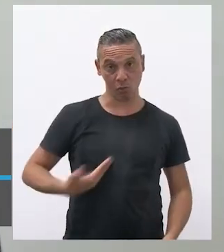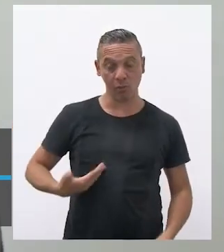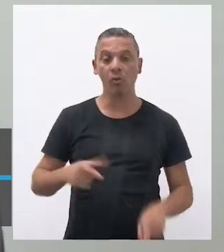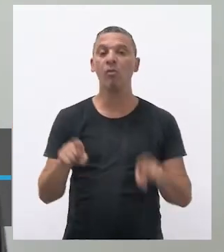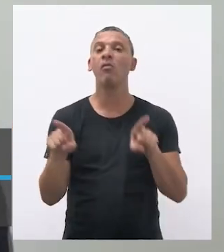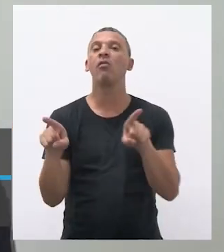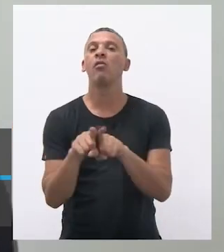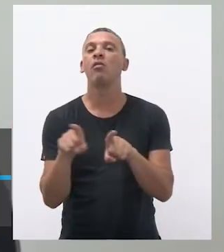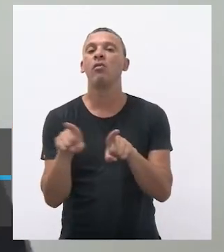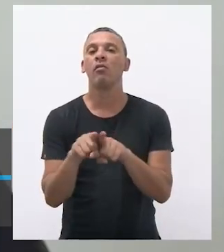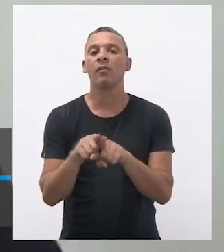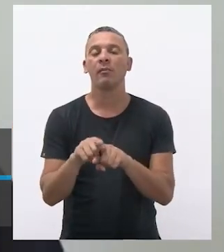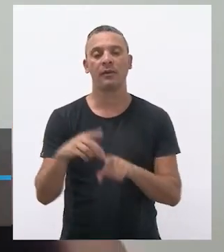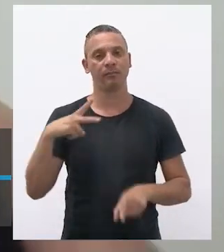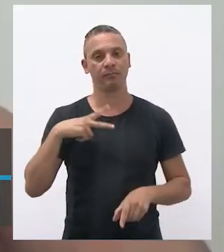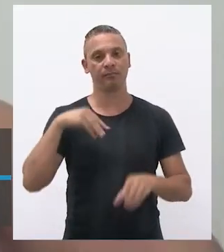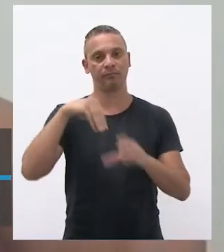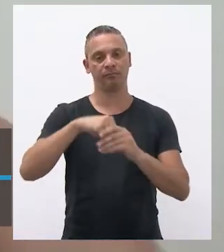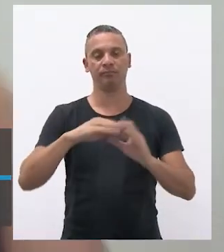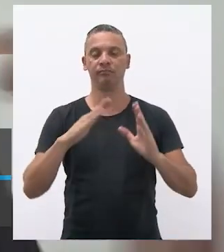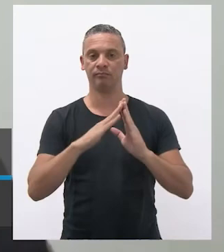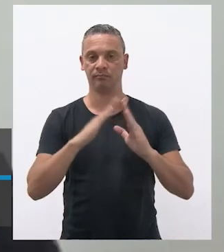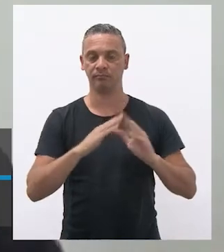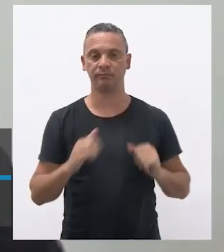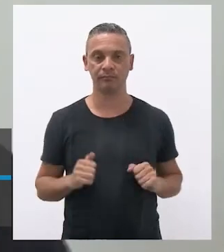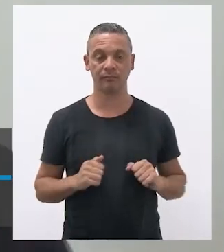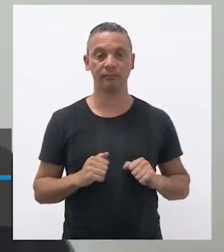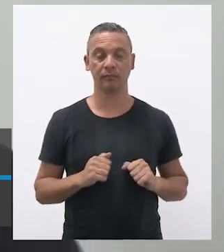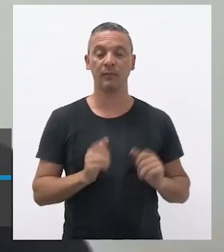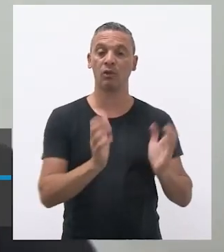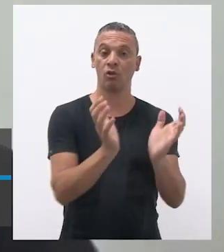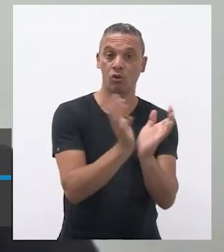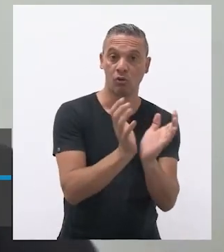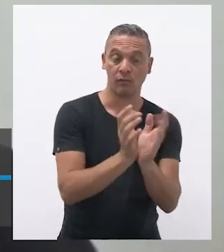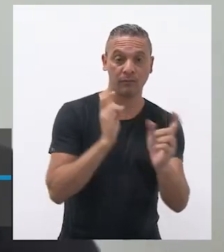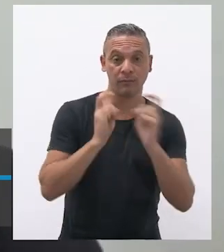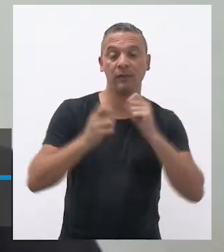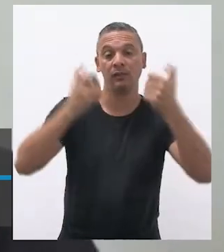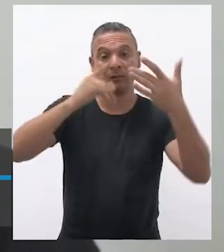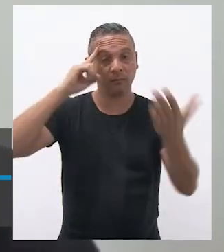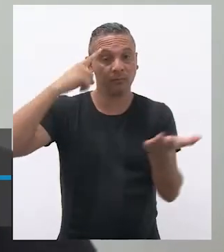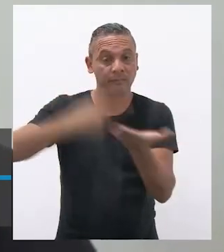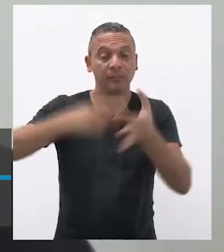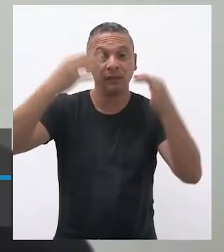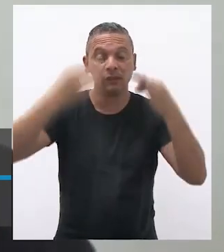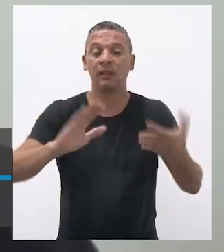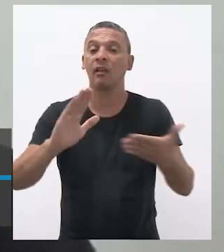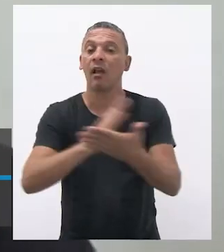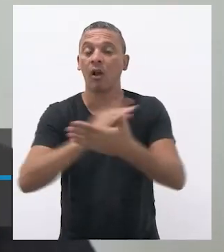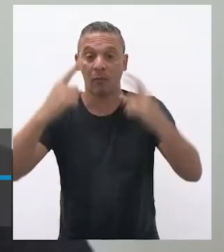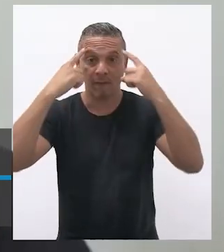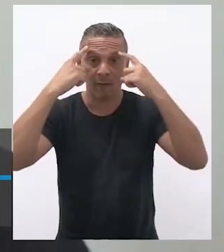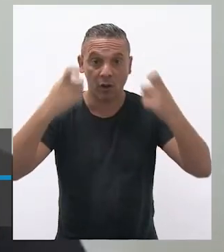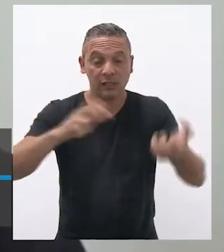ela é inócua, né? Sem que se